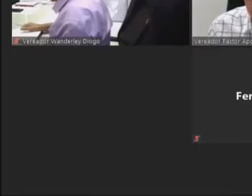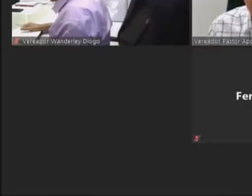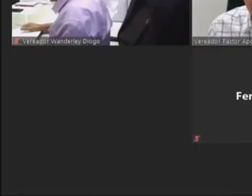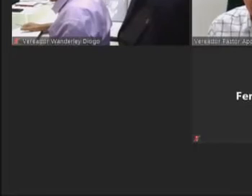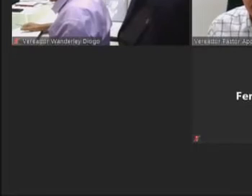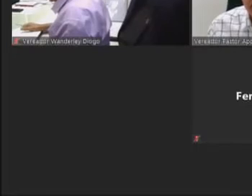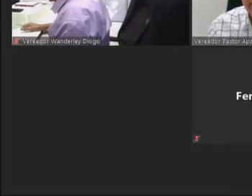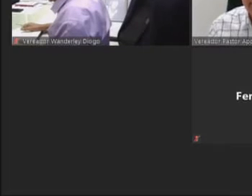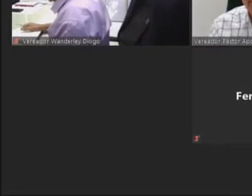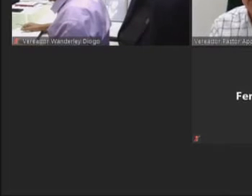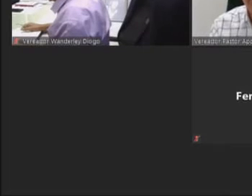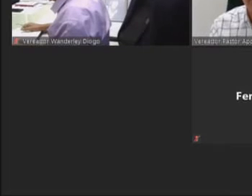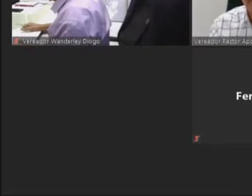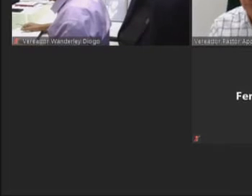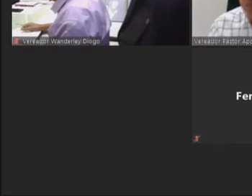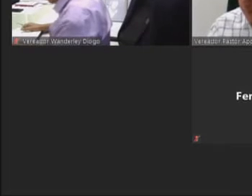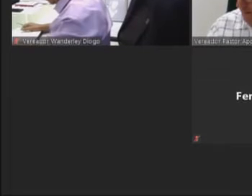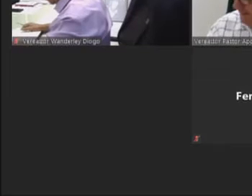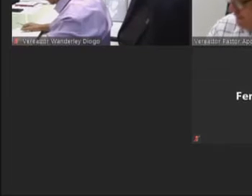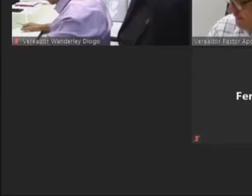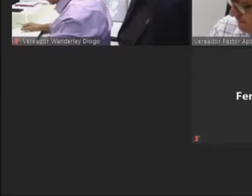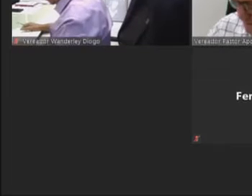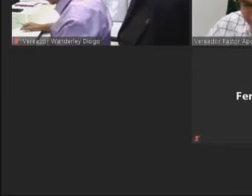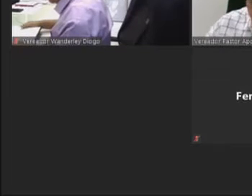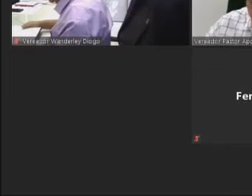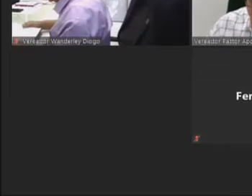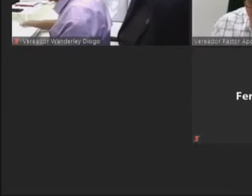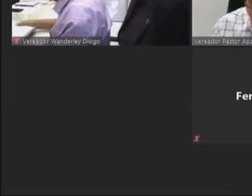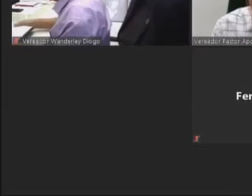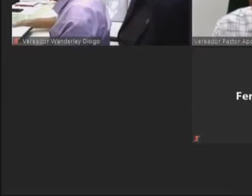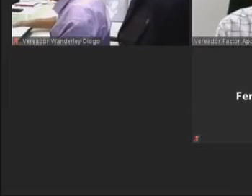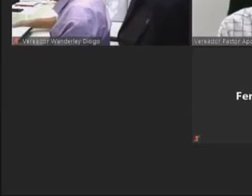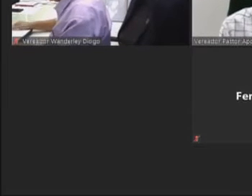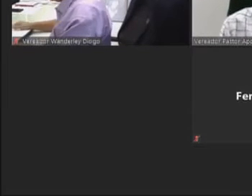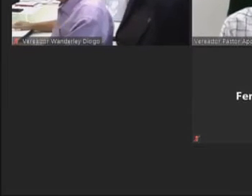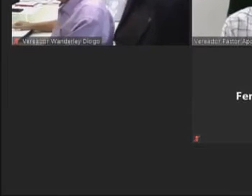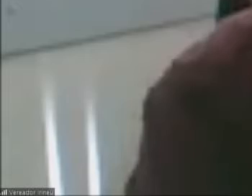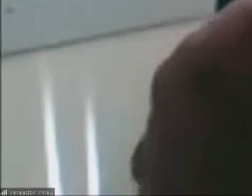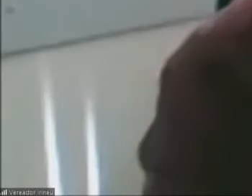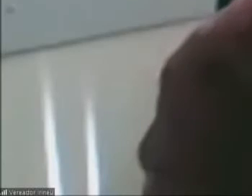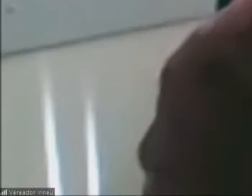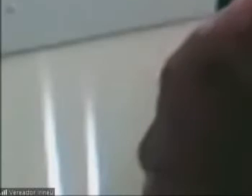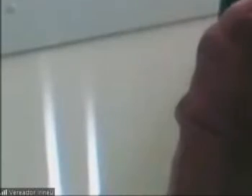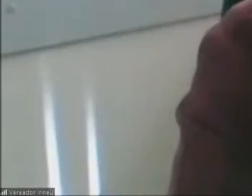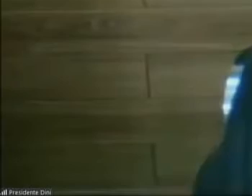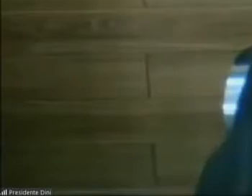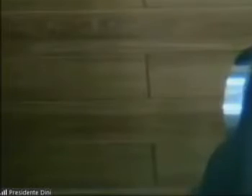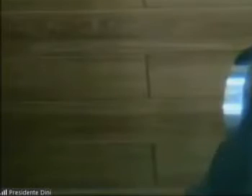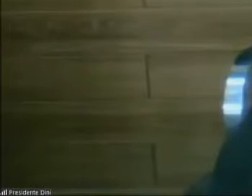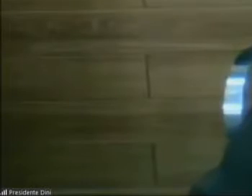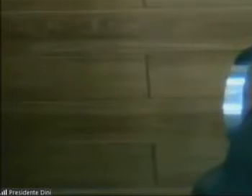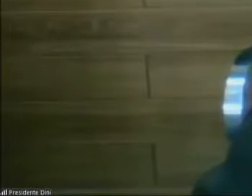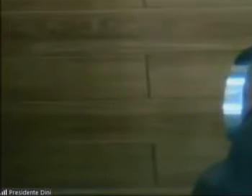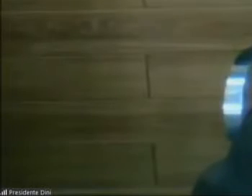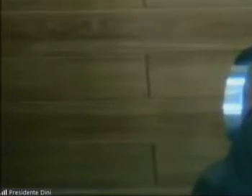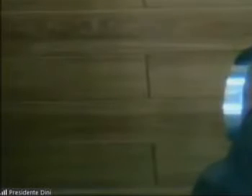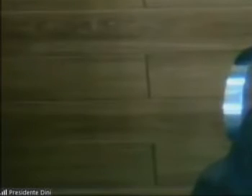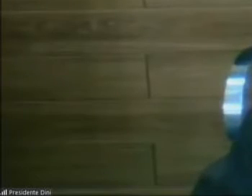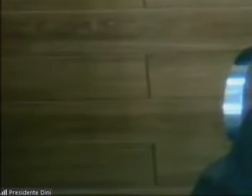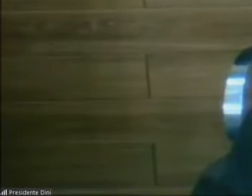Tendo o nosso número regimental... Quero me inscrever como líder, tá, presidente? Por favor. Como líder. Ok.